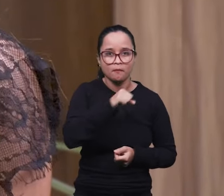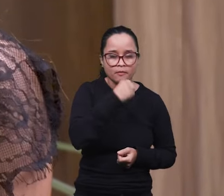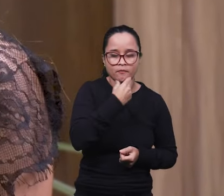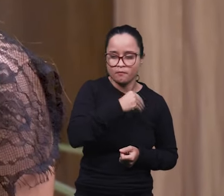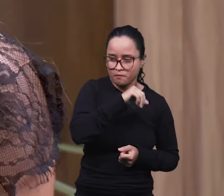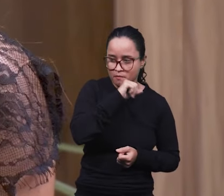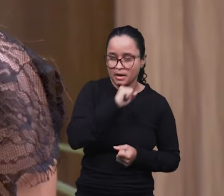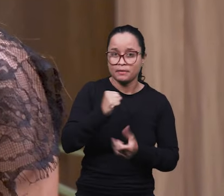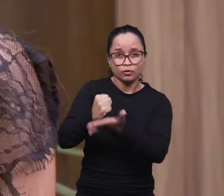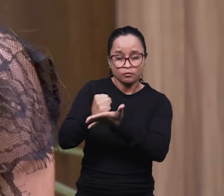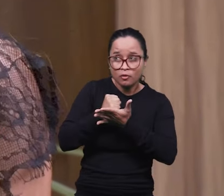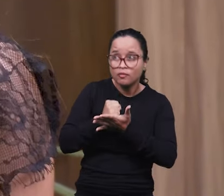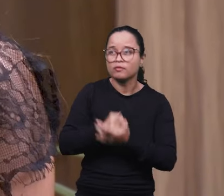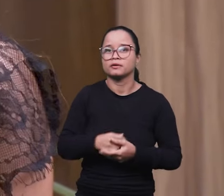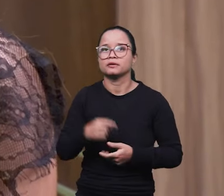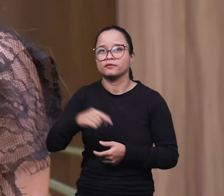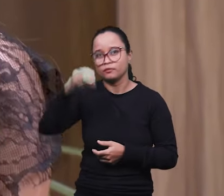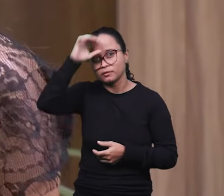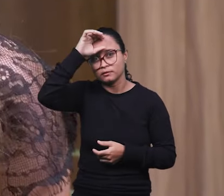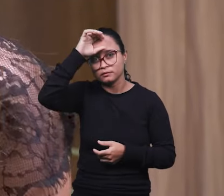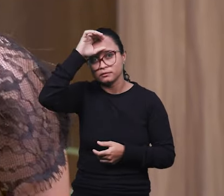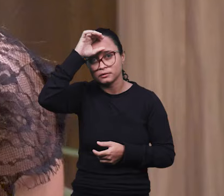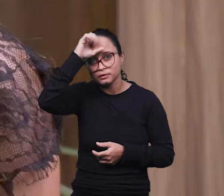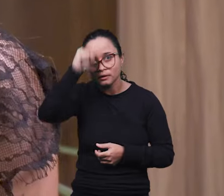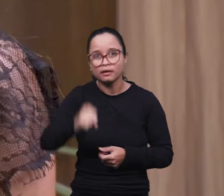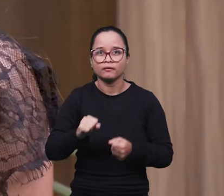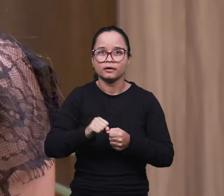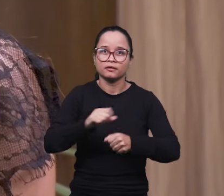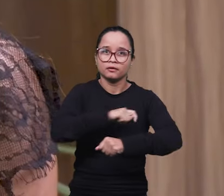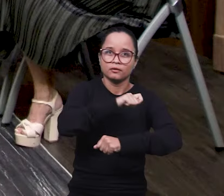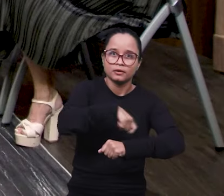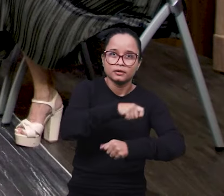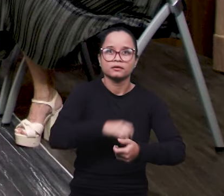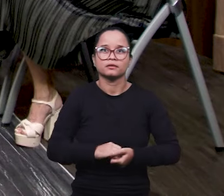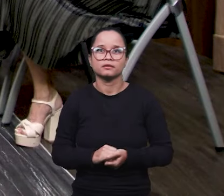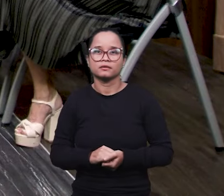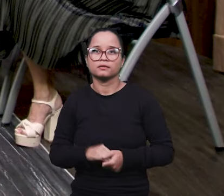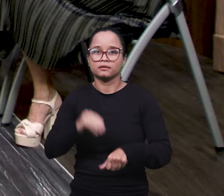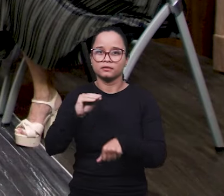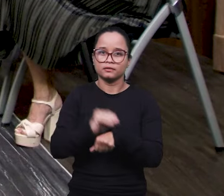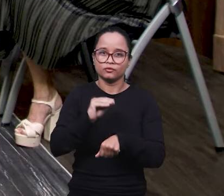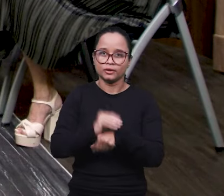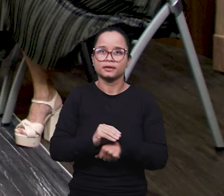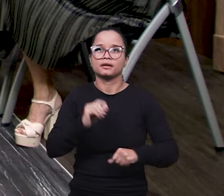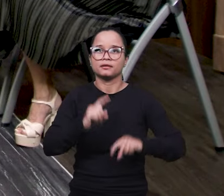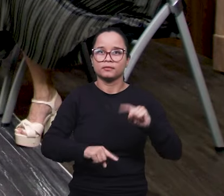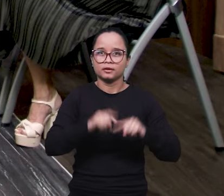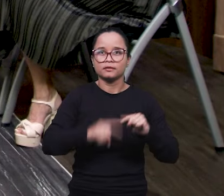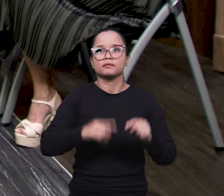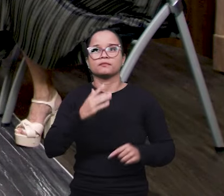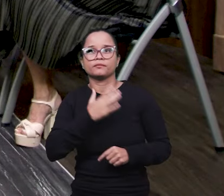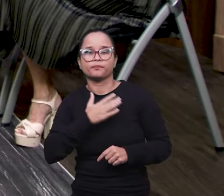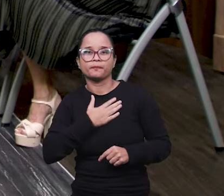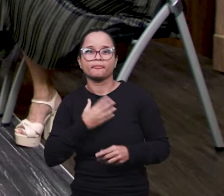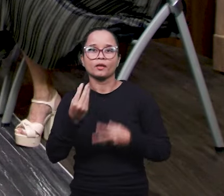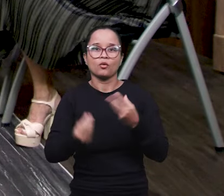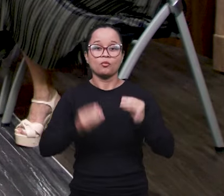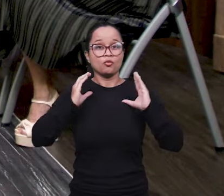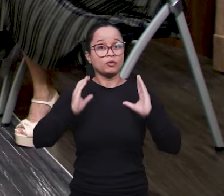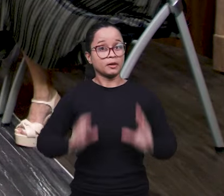noção para mim de aprender a me virar a fazer uma comida para não passar fome de cuidar dos meus pertences de como que eu me portar